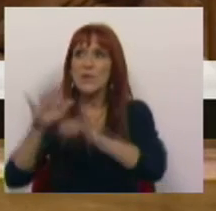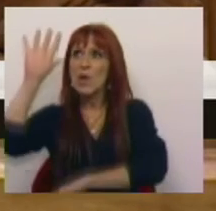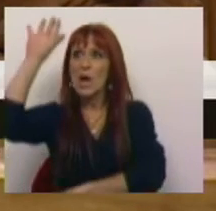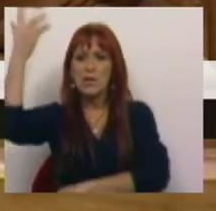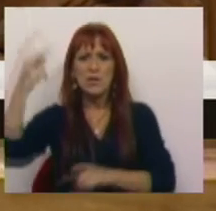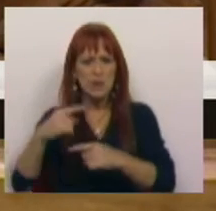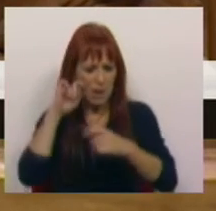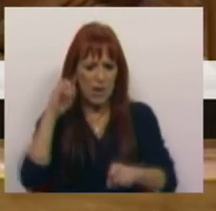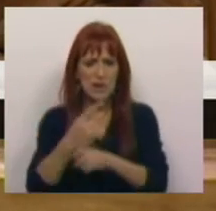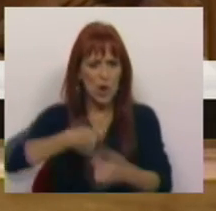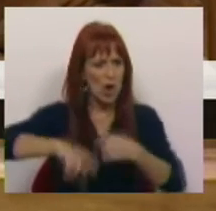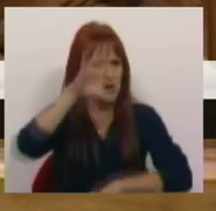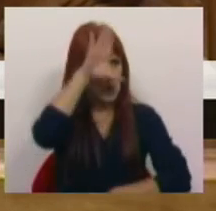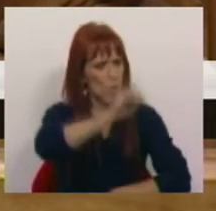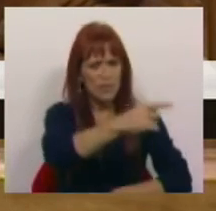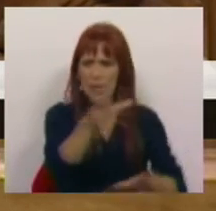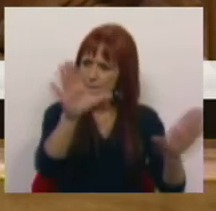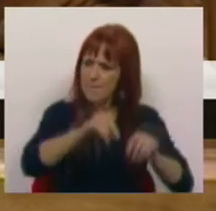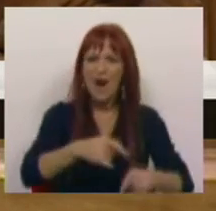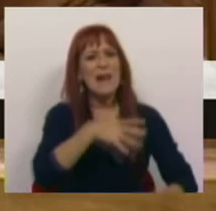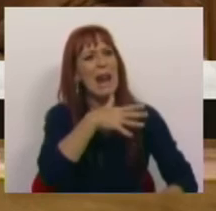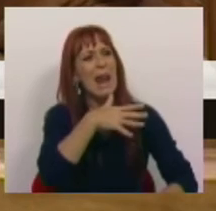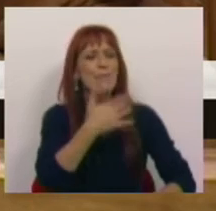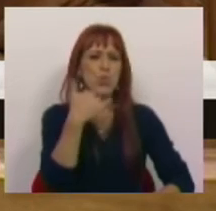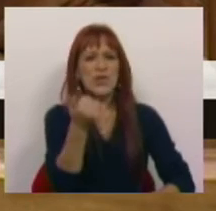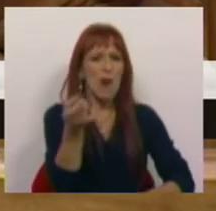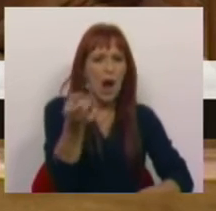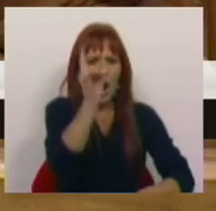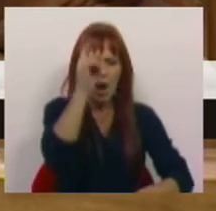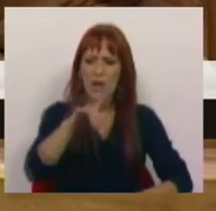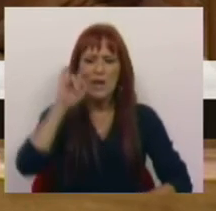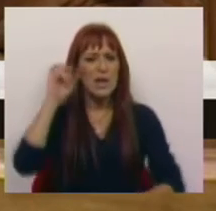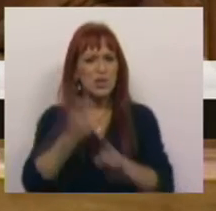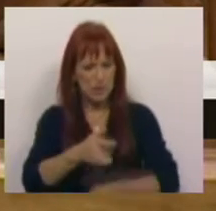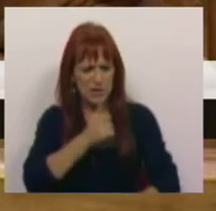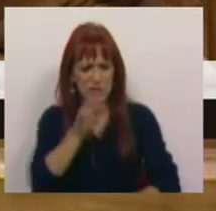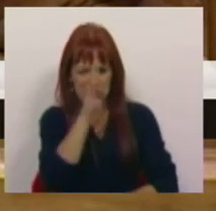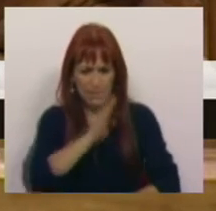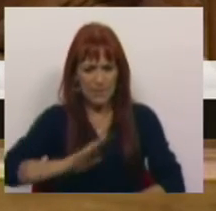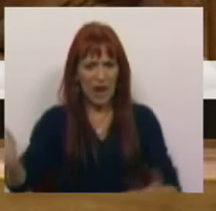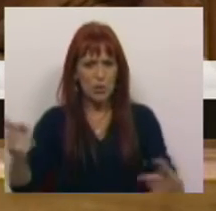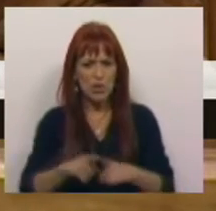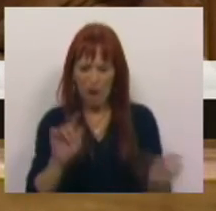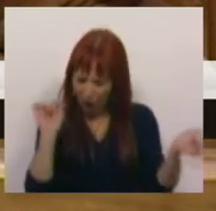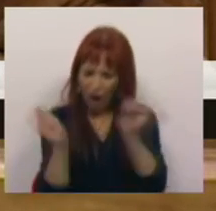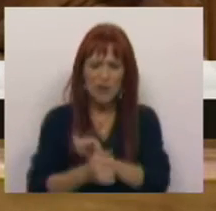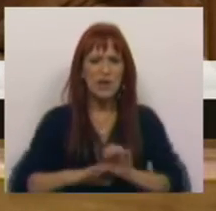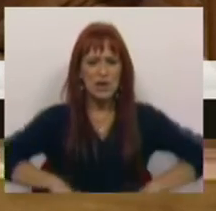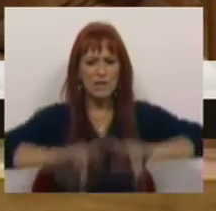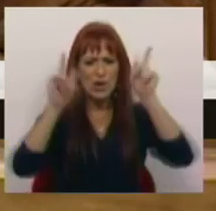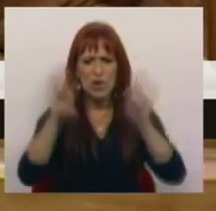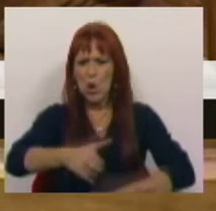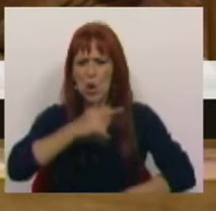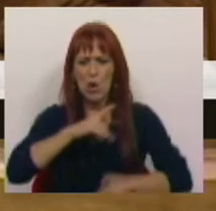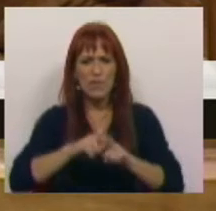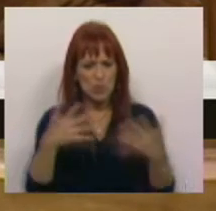climáticas, exige dos nossos governantes mais do que discursos bonitos. Exige decisões práticas que alterem a evolução